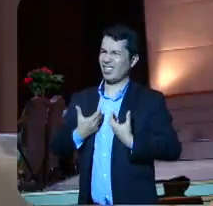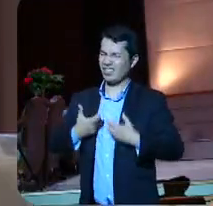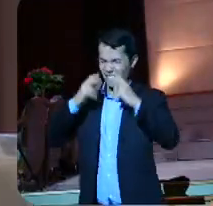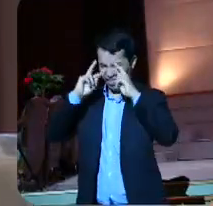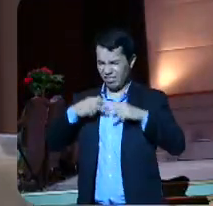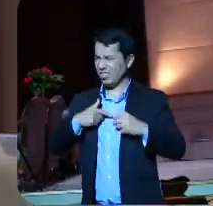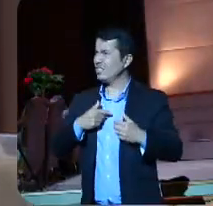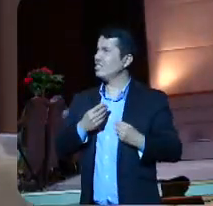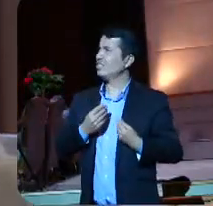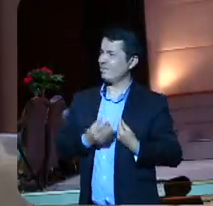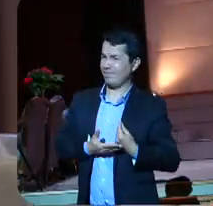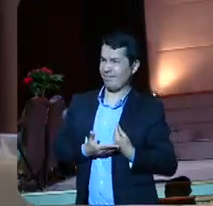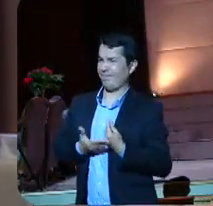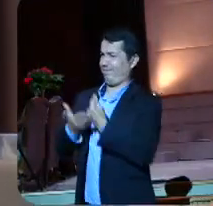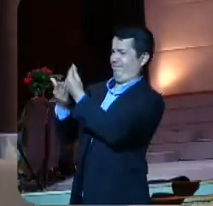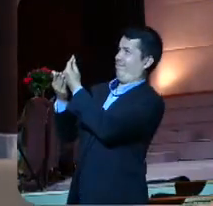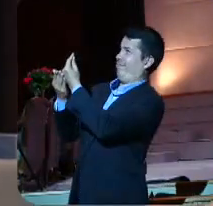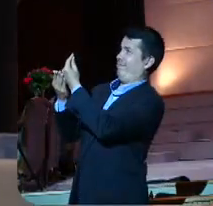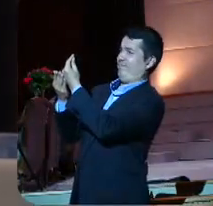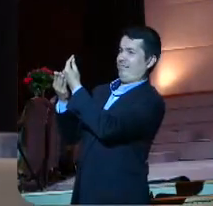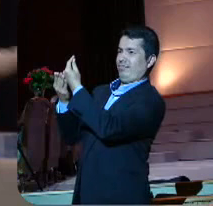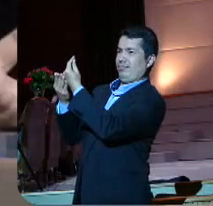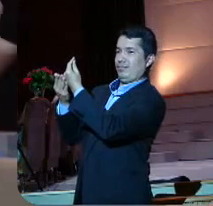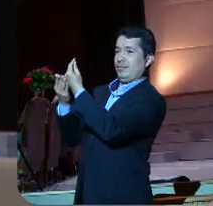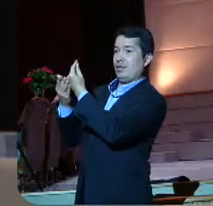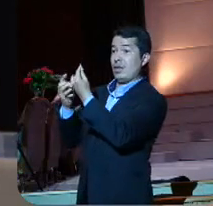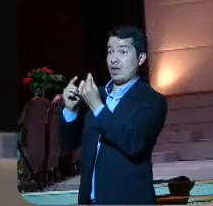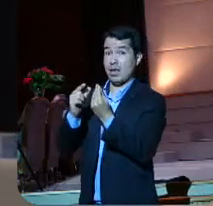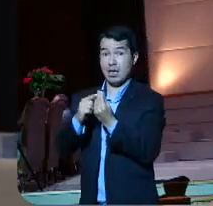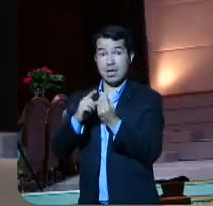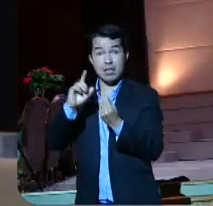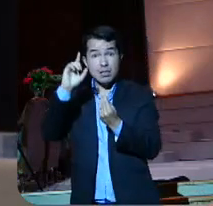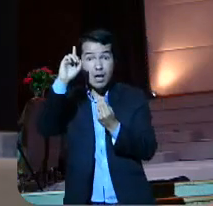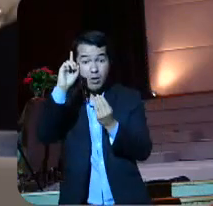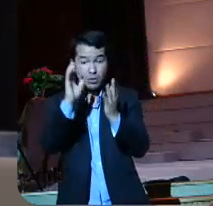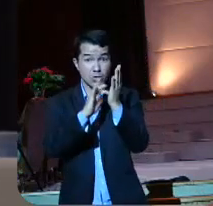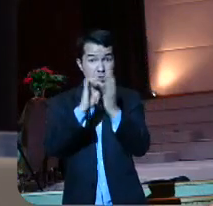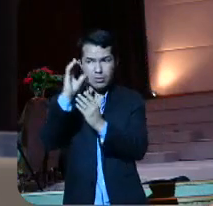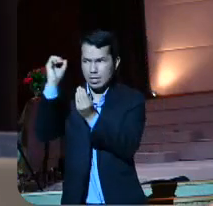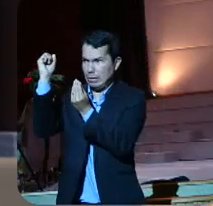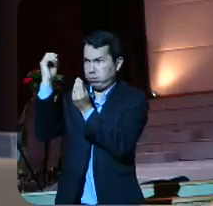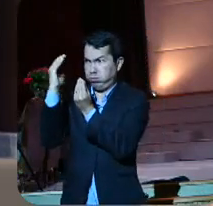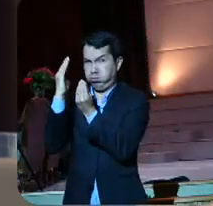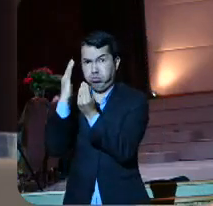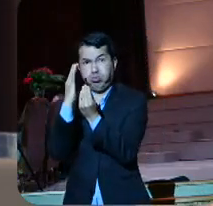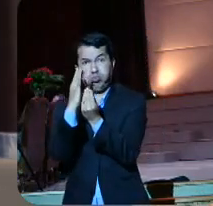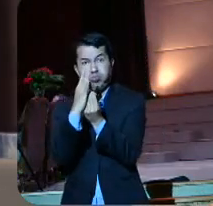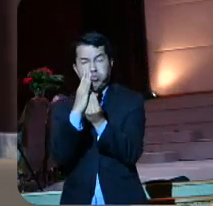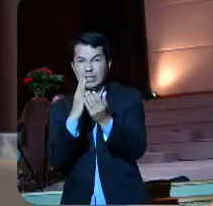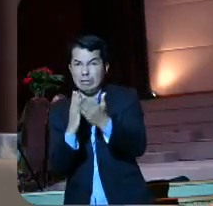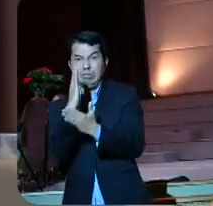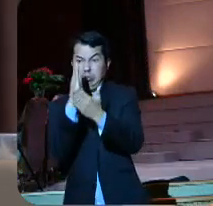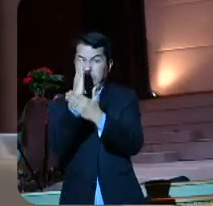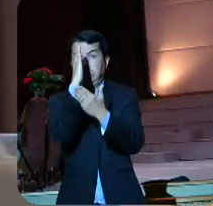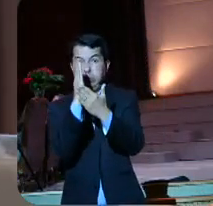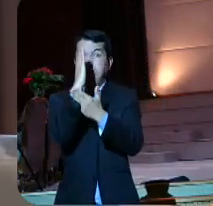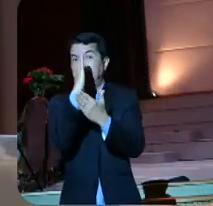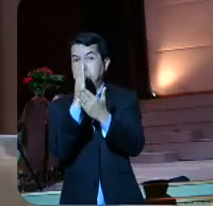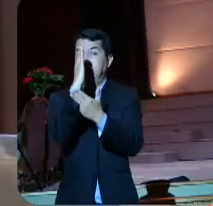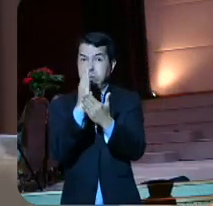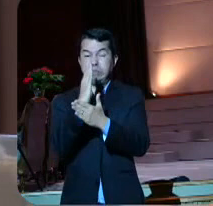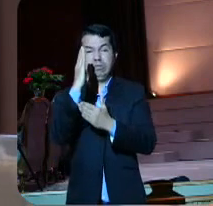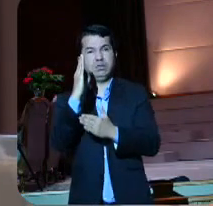sou tentado, eu não sei você, mas como eu sou tentado, eu tenho que dizer isso para você. Quantas vezes eu tenho